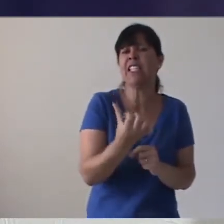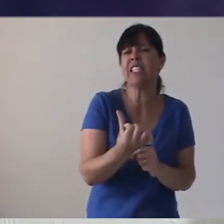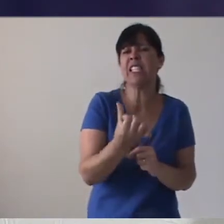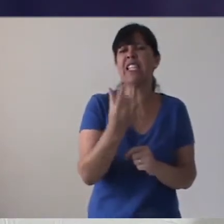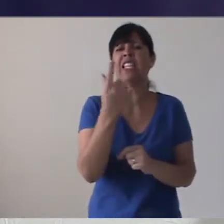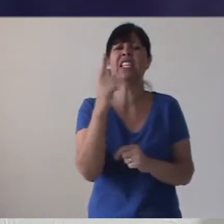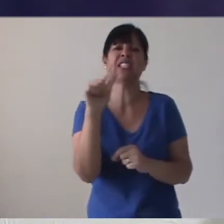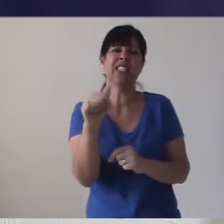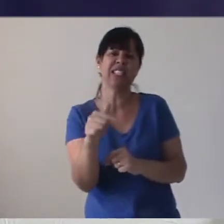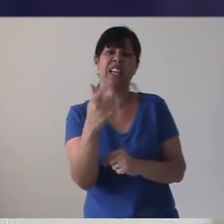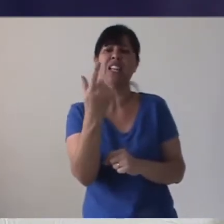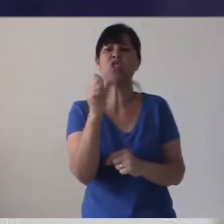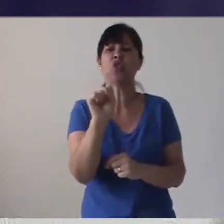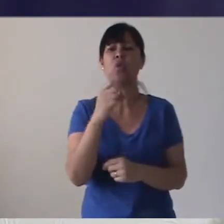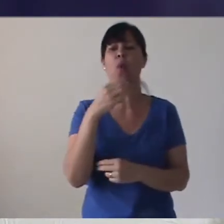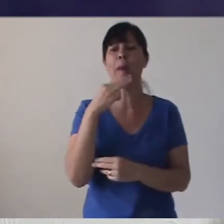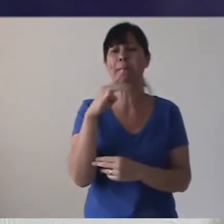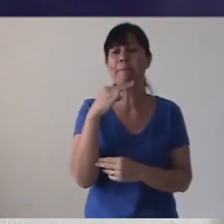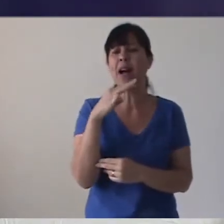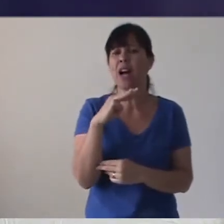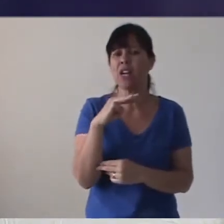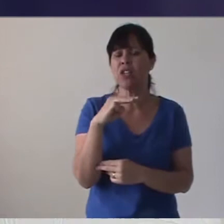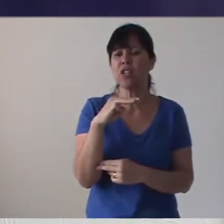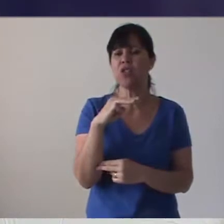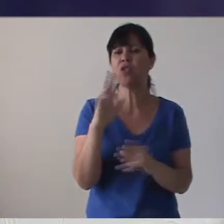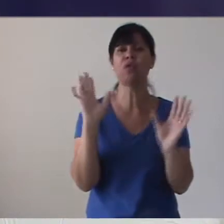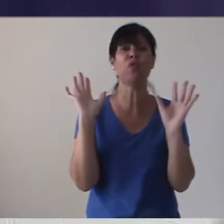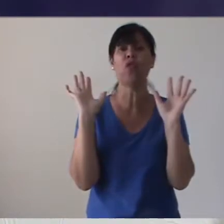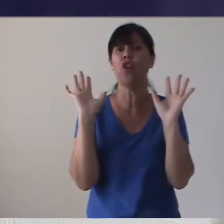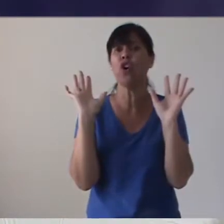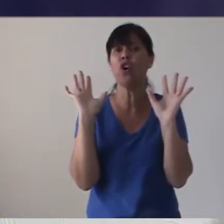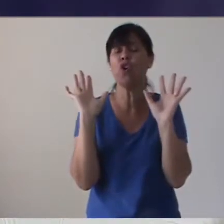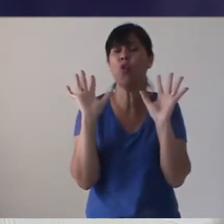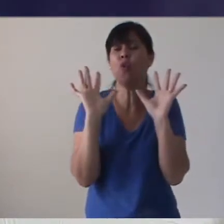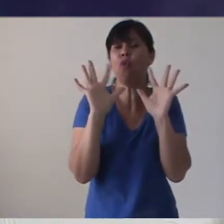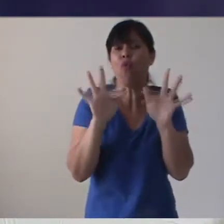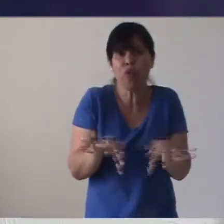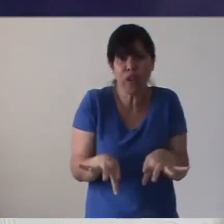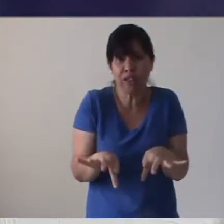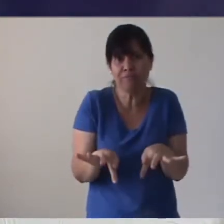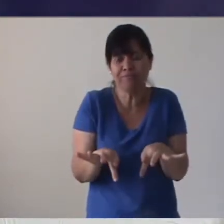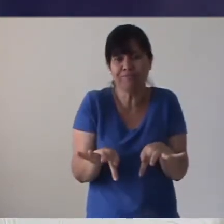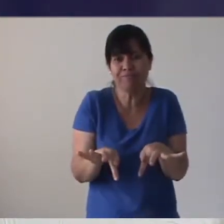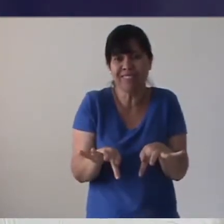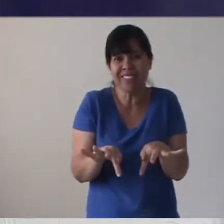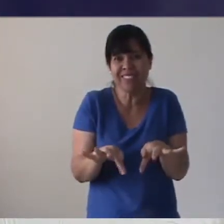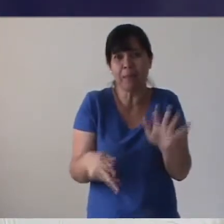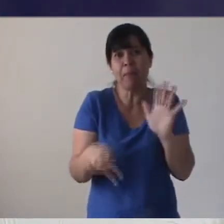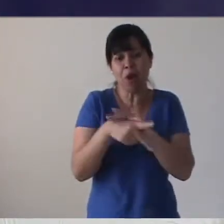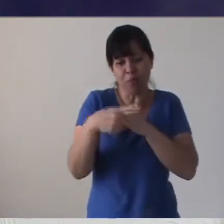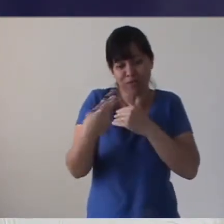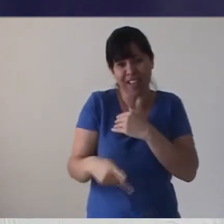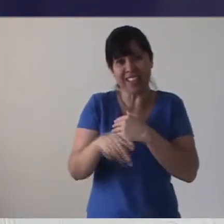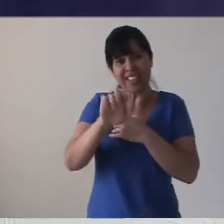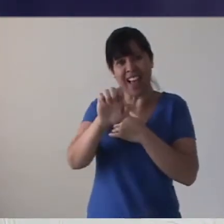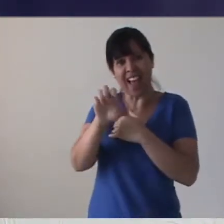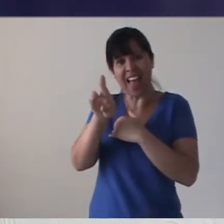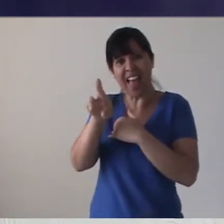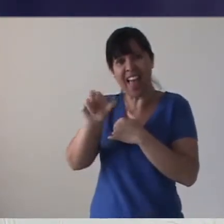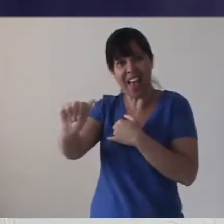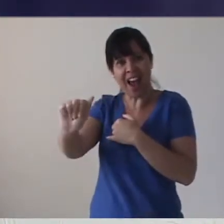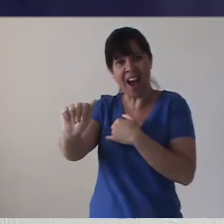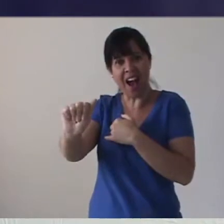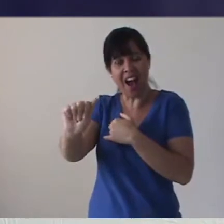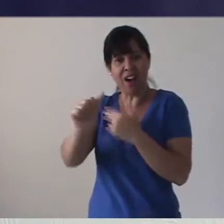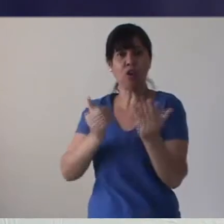março, 17, 18 de março foi o fim da nossa antiga era. Acabou aquela era e